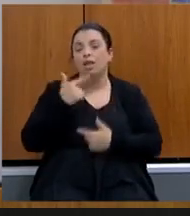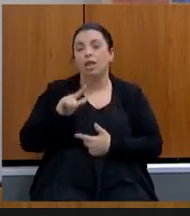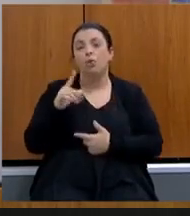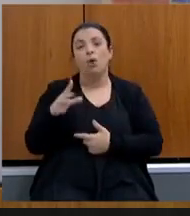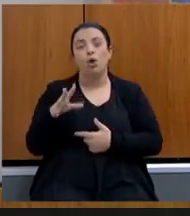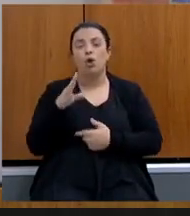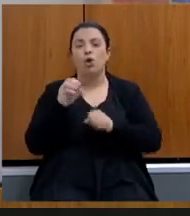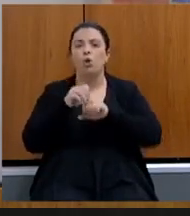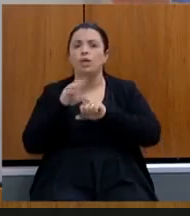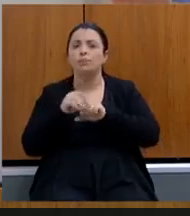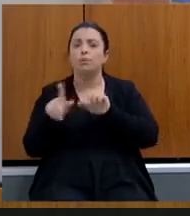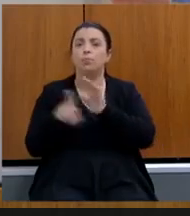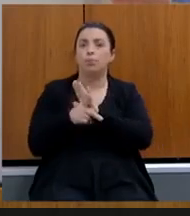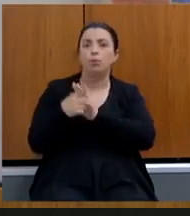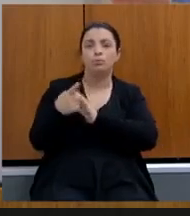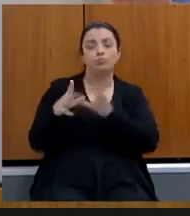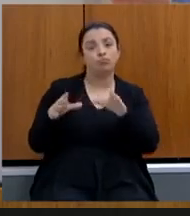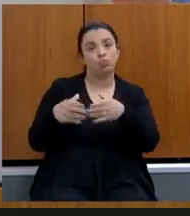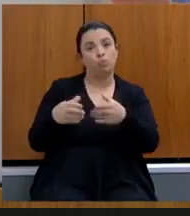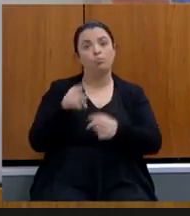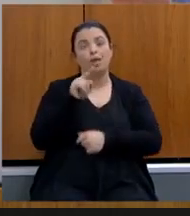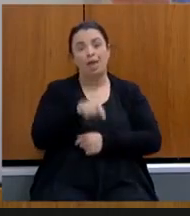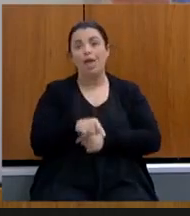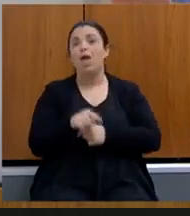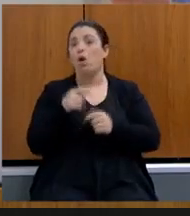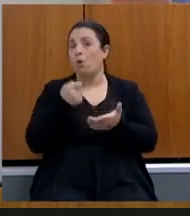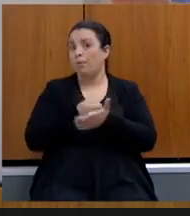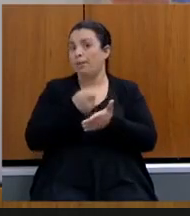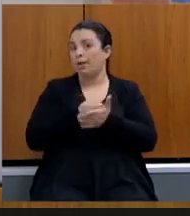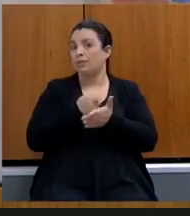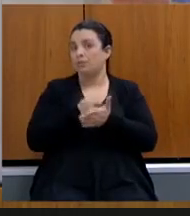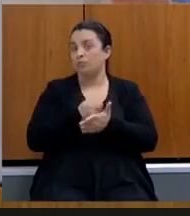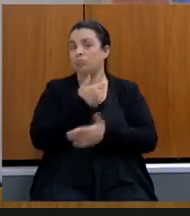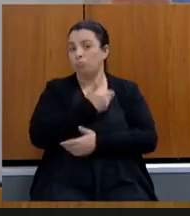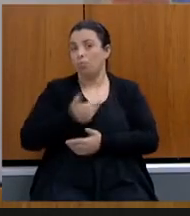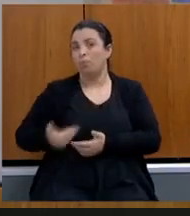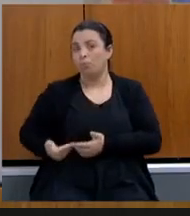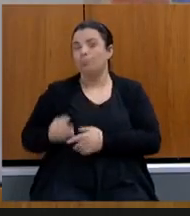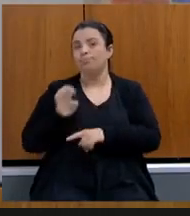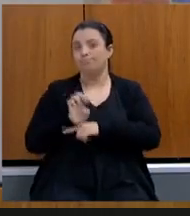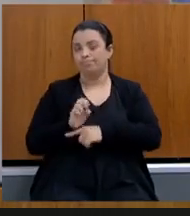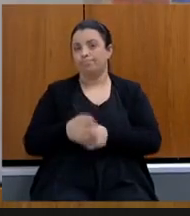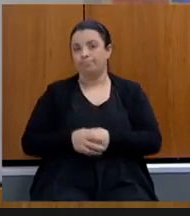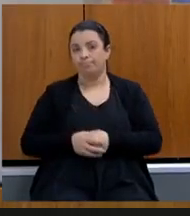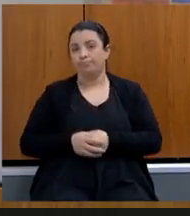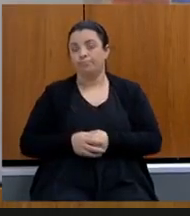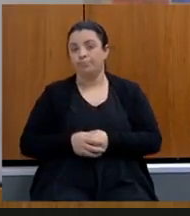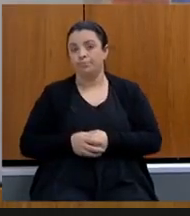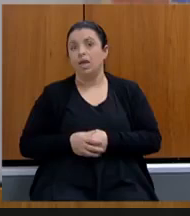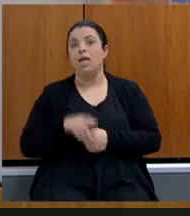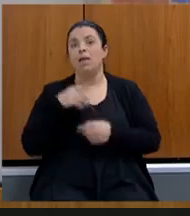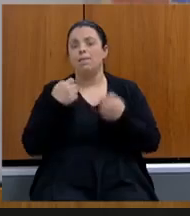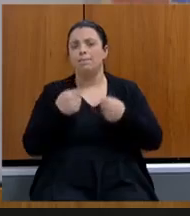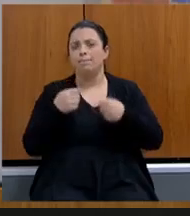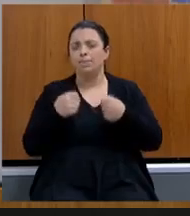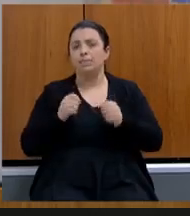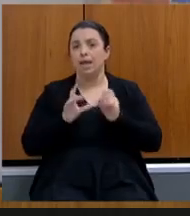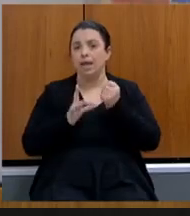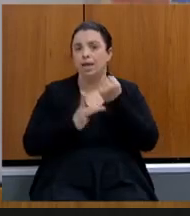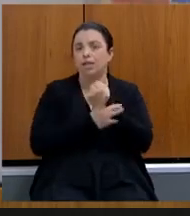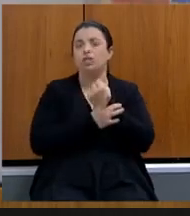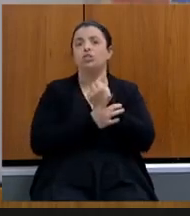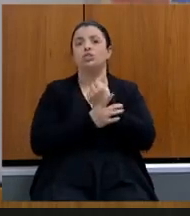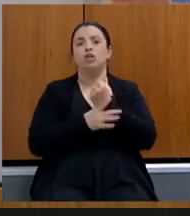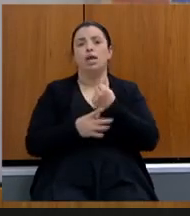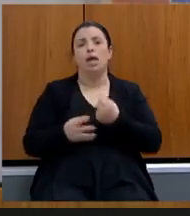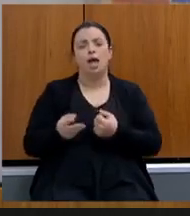é um dever do poder público a escola indígena deve refletir o modo de vida a concepção cultural e política de cada